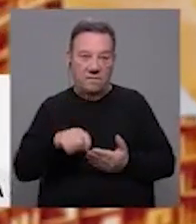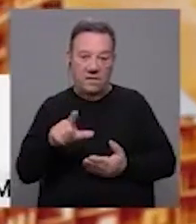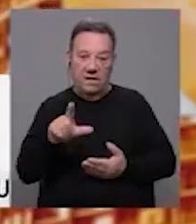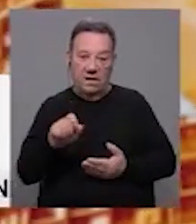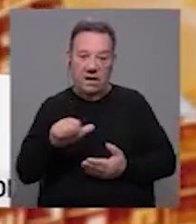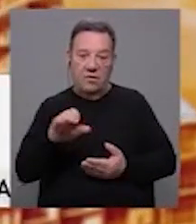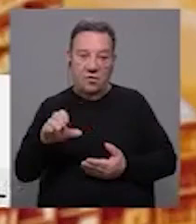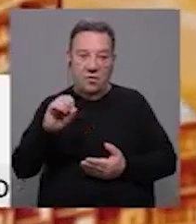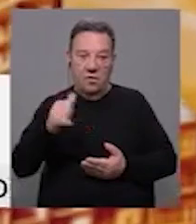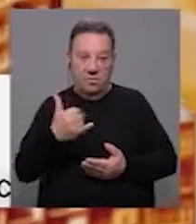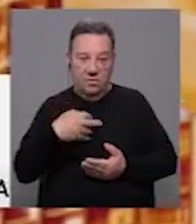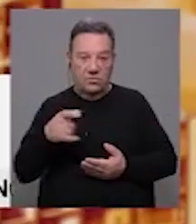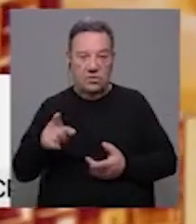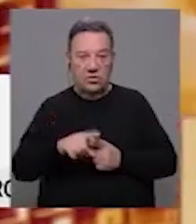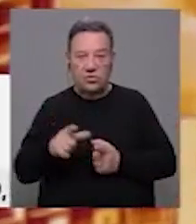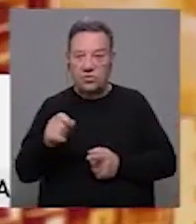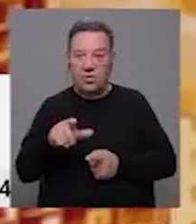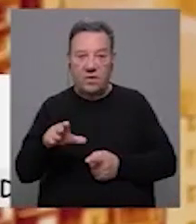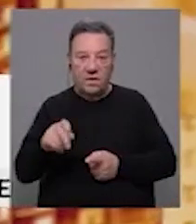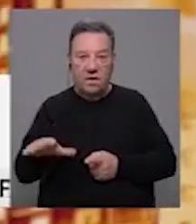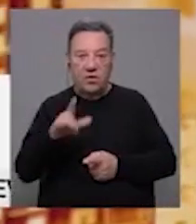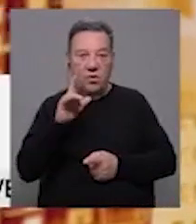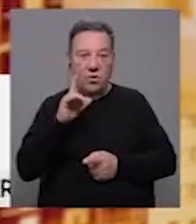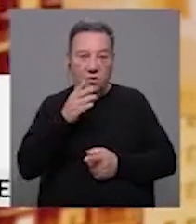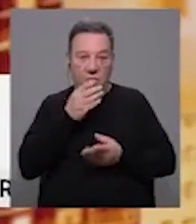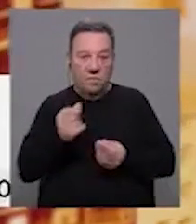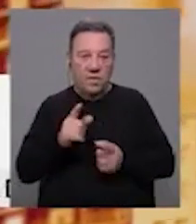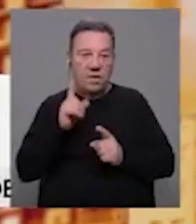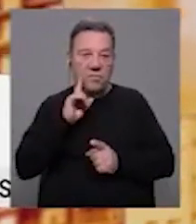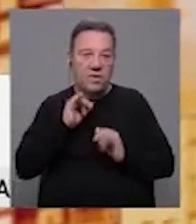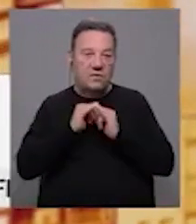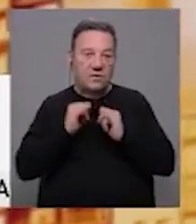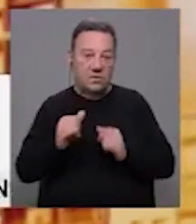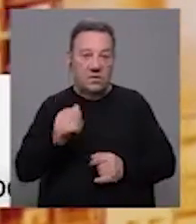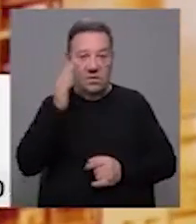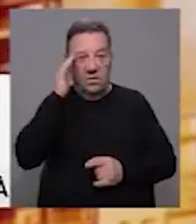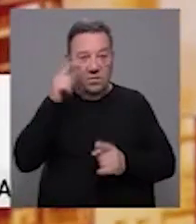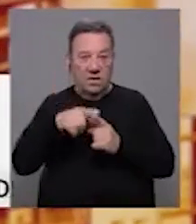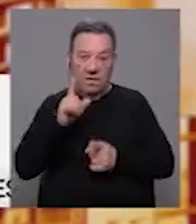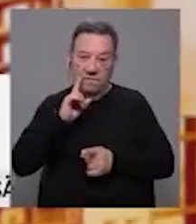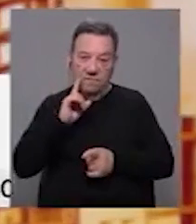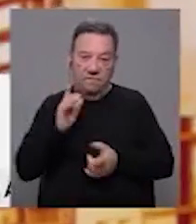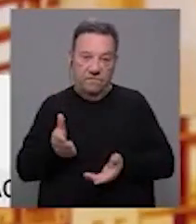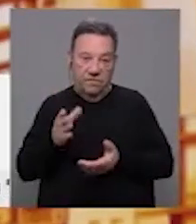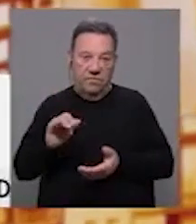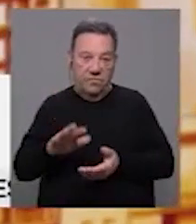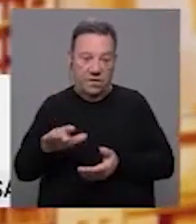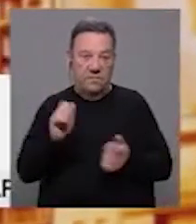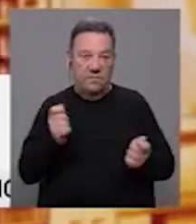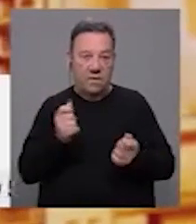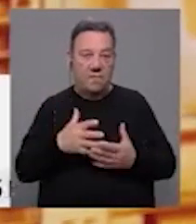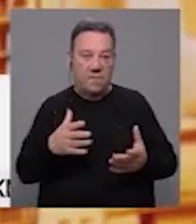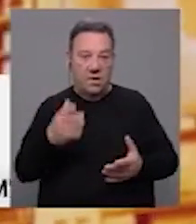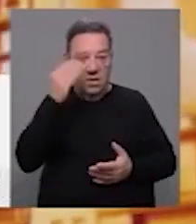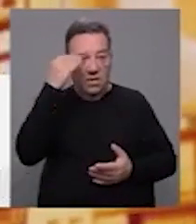Lagoa de Óbidos como zona úmida de importância internacional. O que se pretende é valorizar o local e promover uma